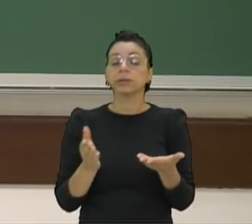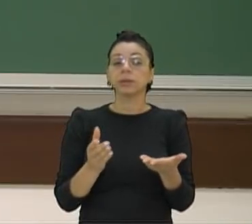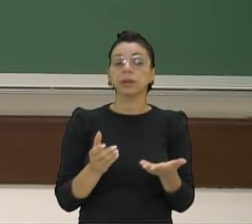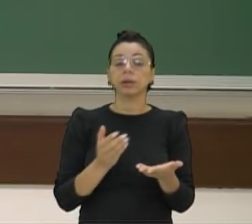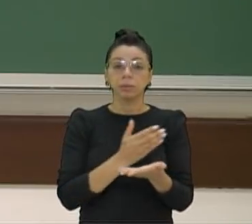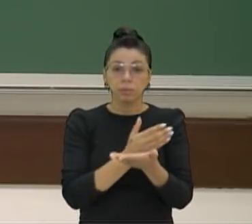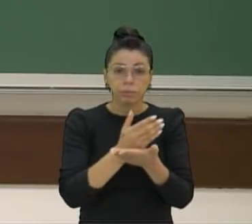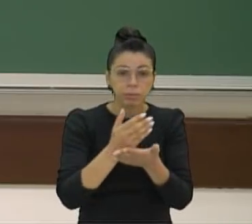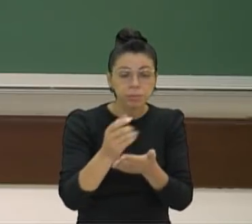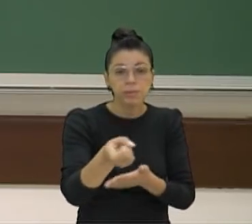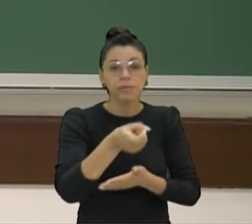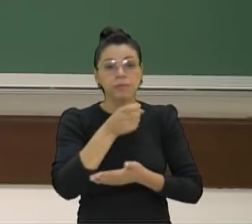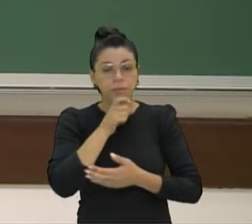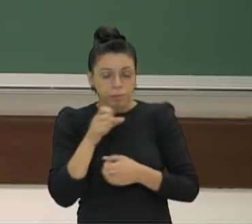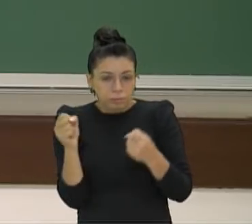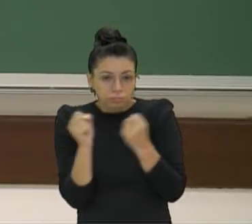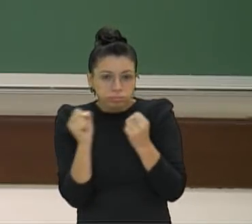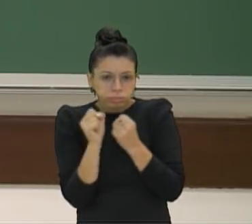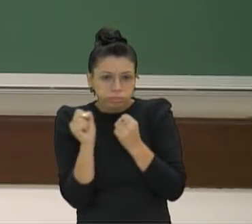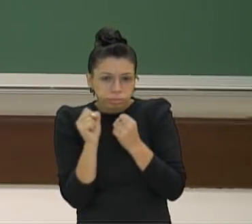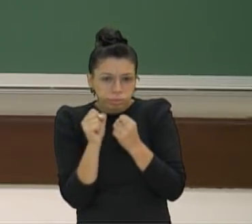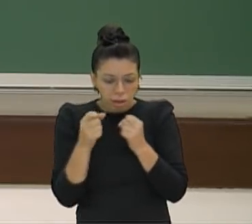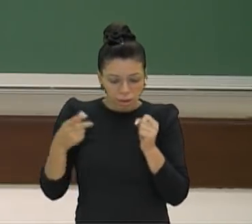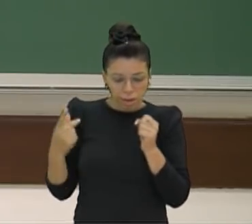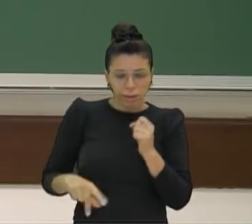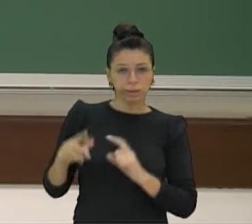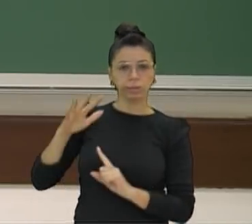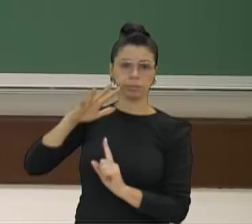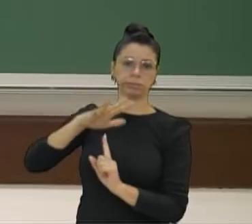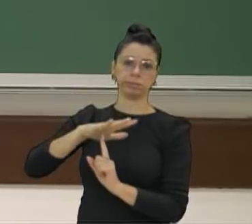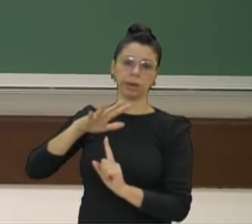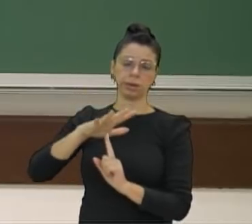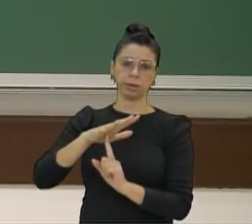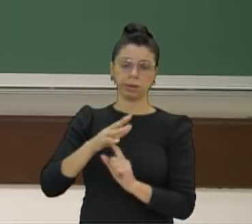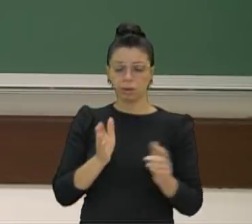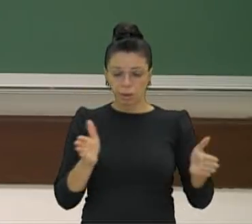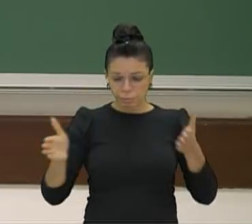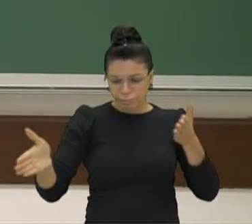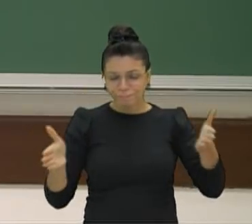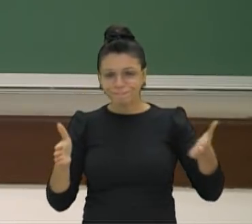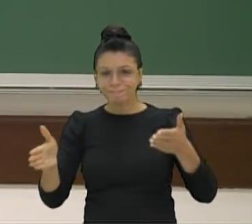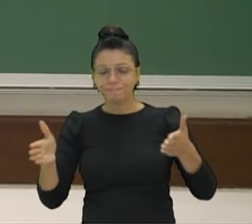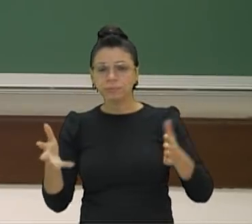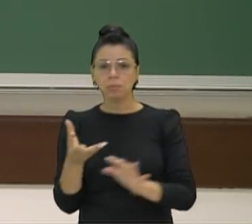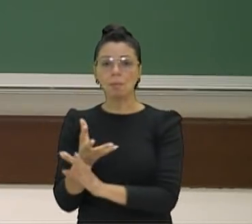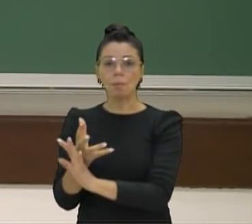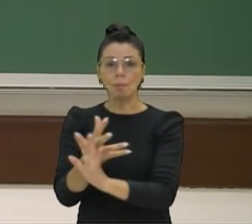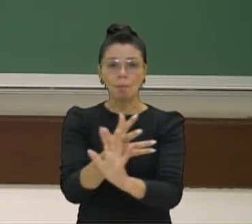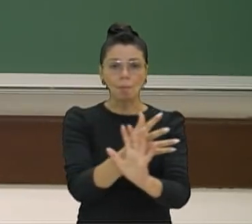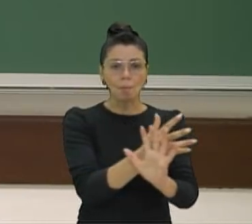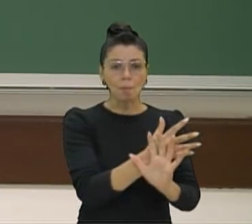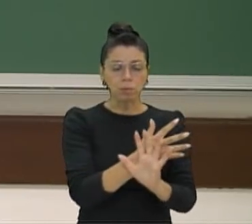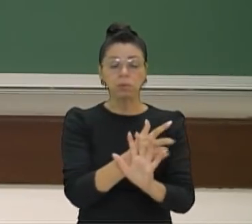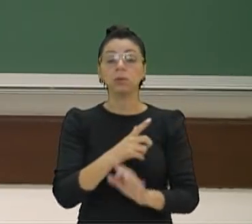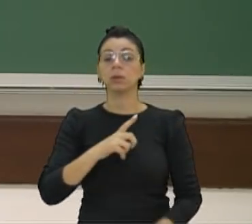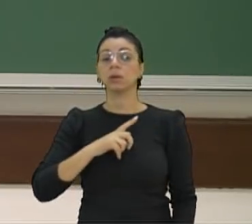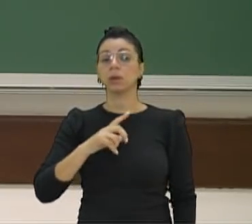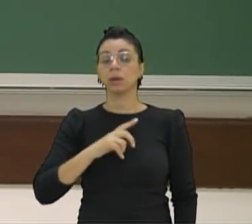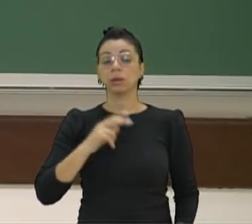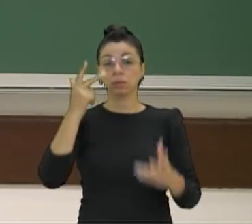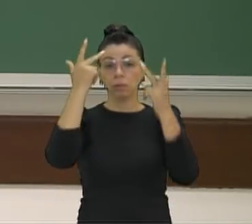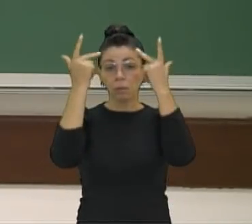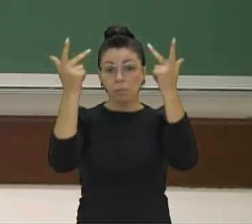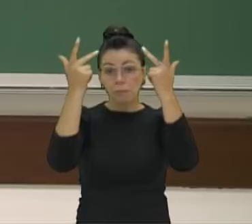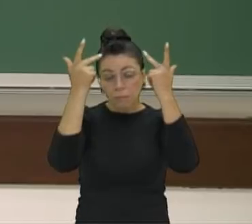nosso estado, está sendo um período muito seco, então tá muito comum as pessoas terem quadros